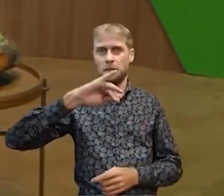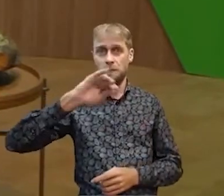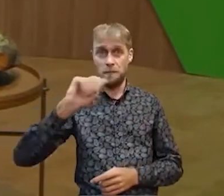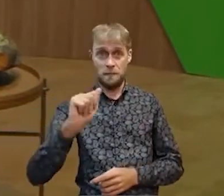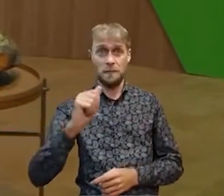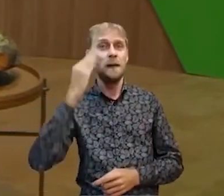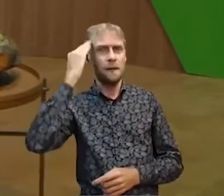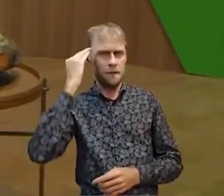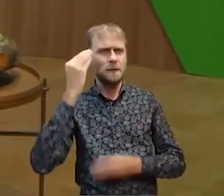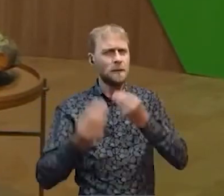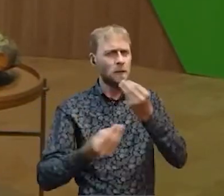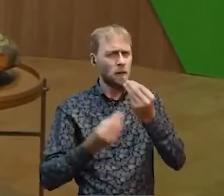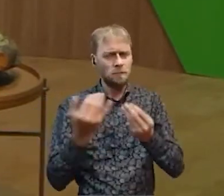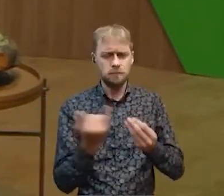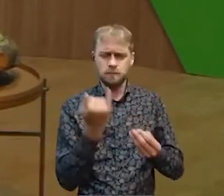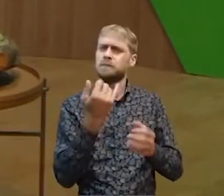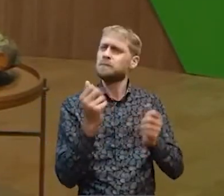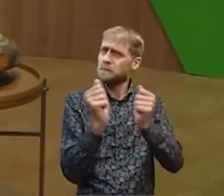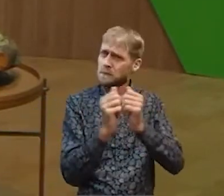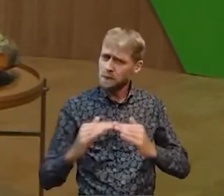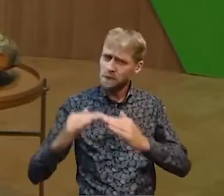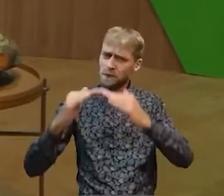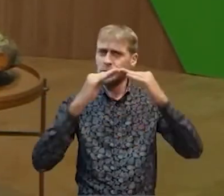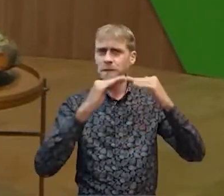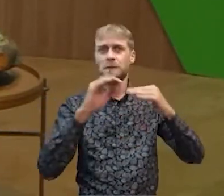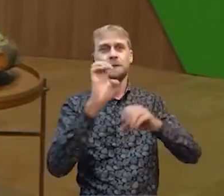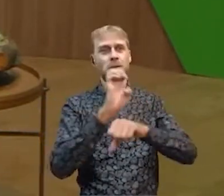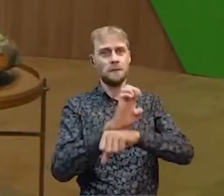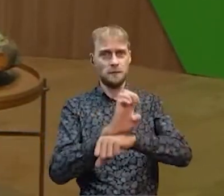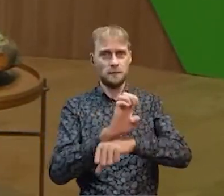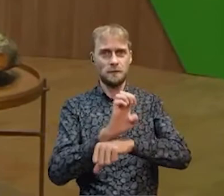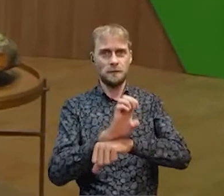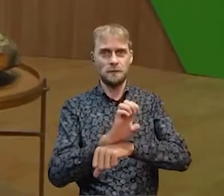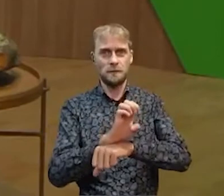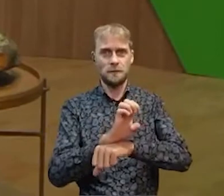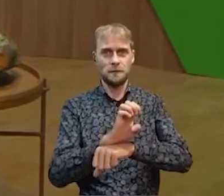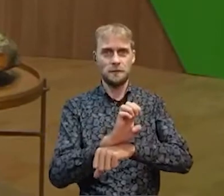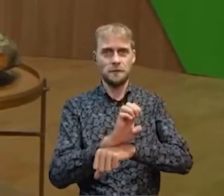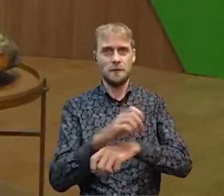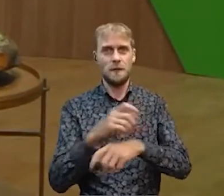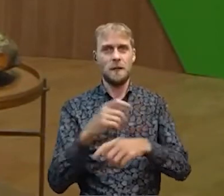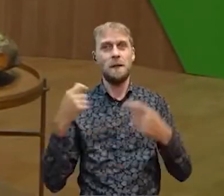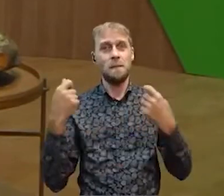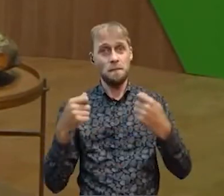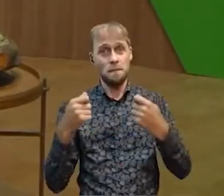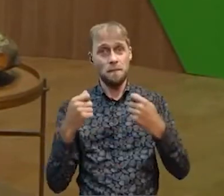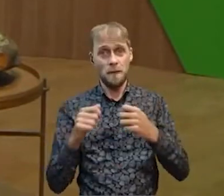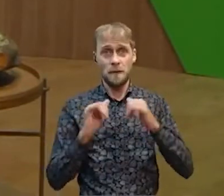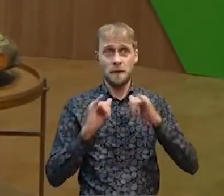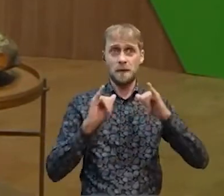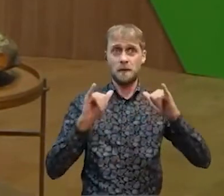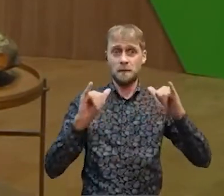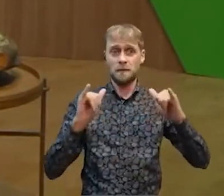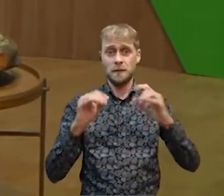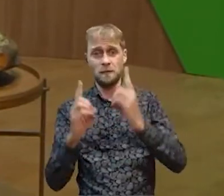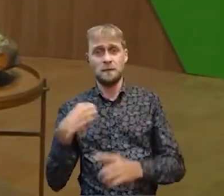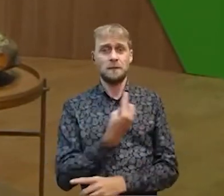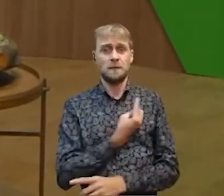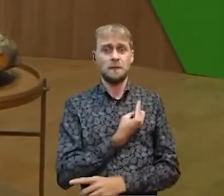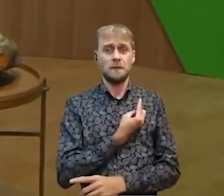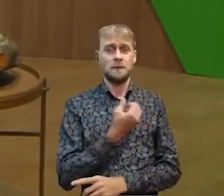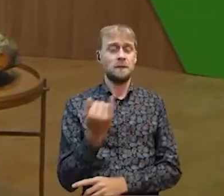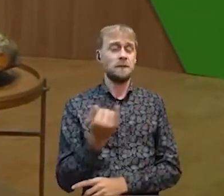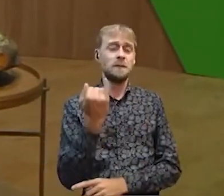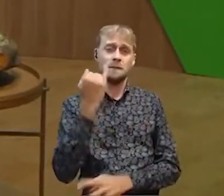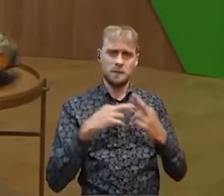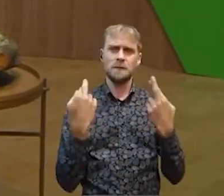entre os estados, a gente comenta isso o tempo todo. A gente precisa divulgar melhor os produtos nossos, e é fundamental reuniões